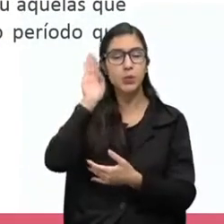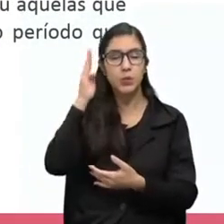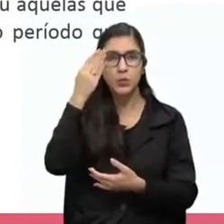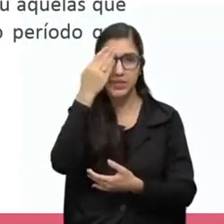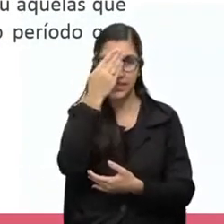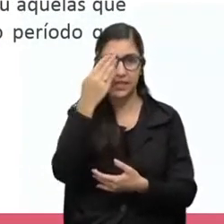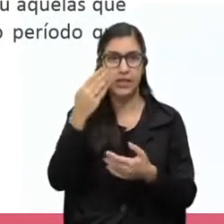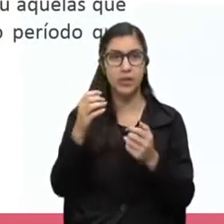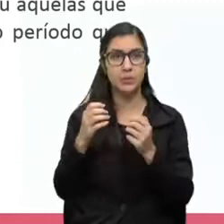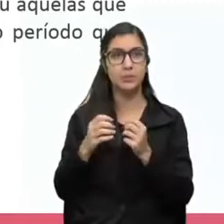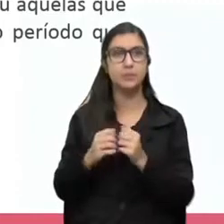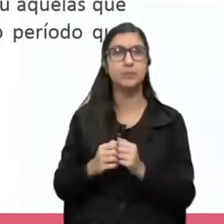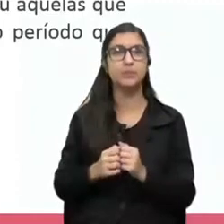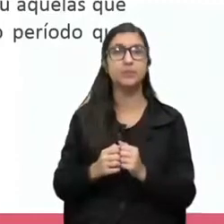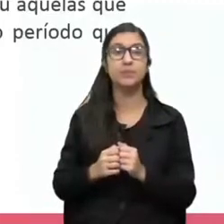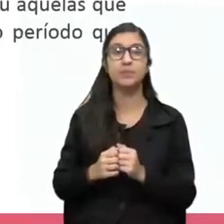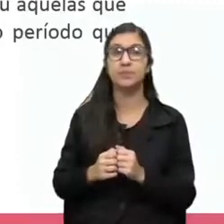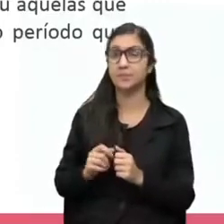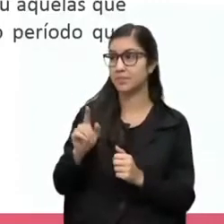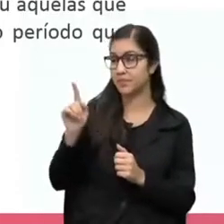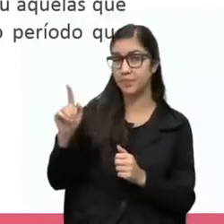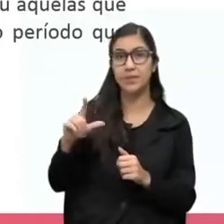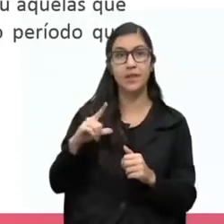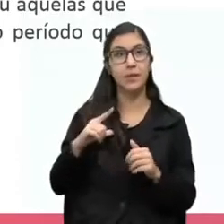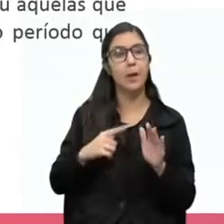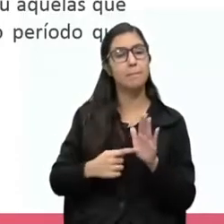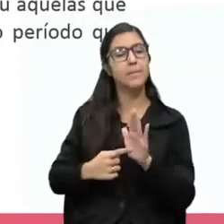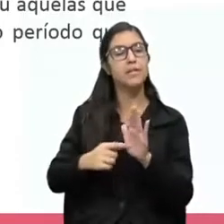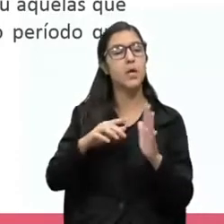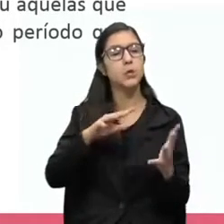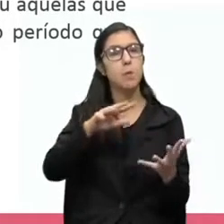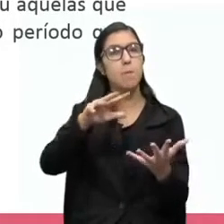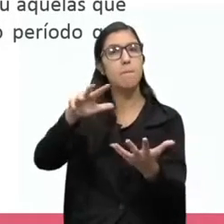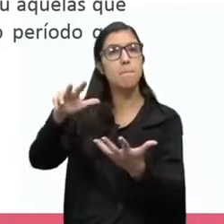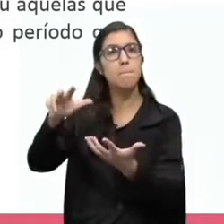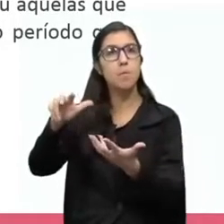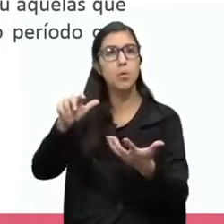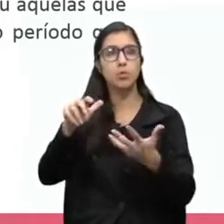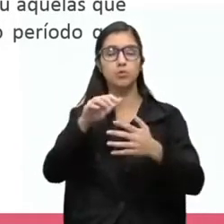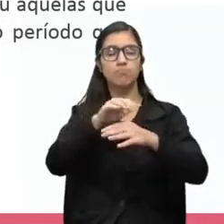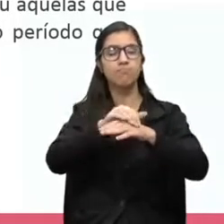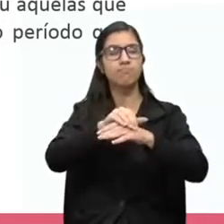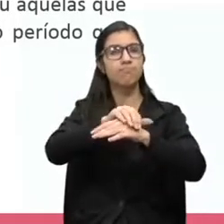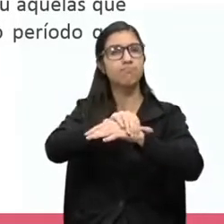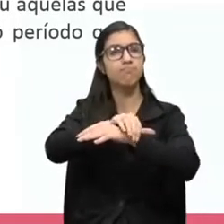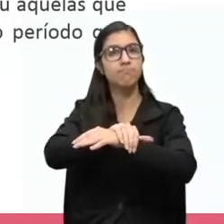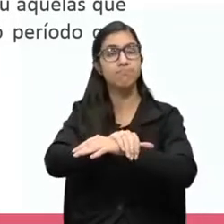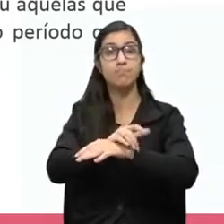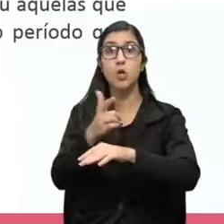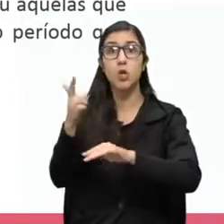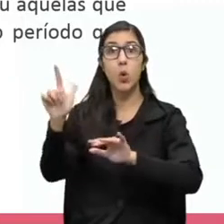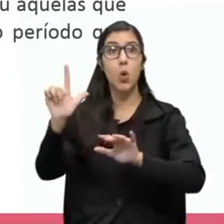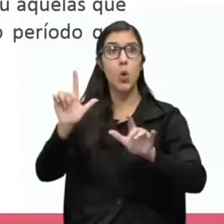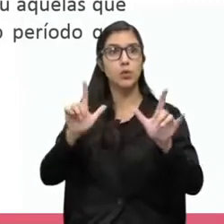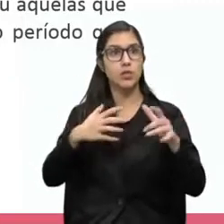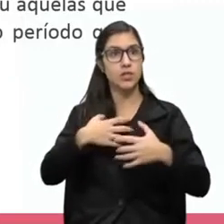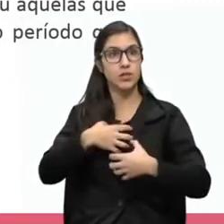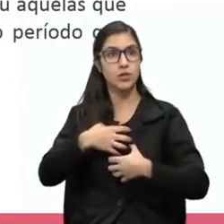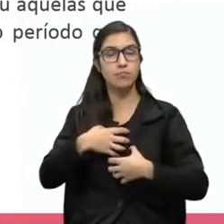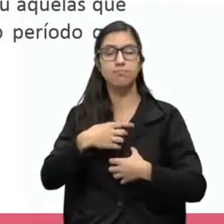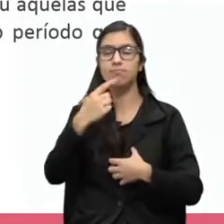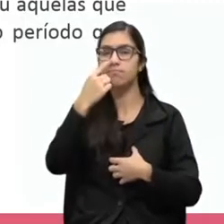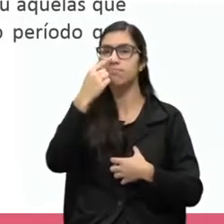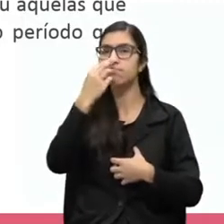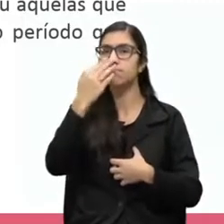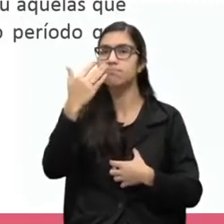surdo-cegueira congênita. Também apresenta ali o mundo utilizando o seu referencial tátil e os outros canais sensoriais, como o